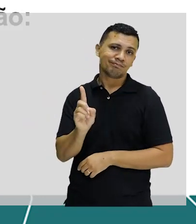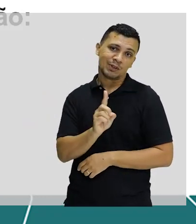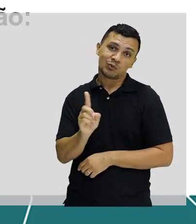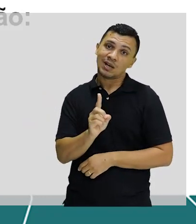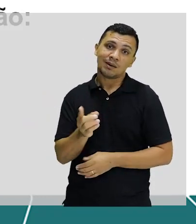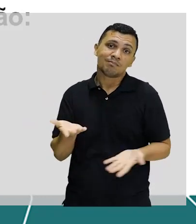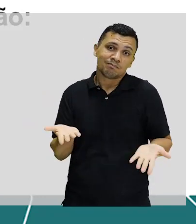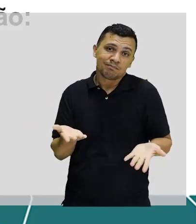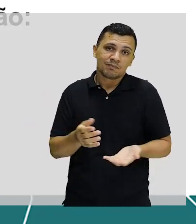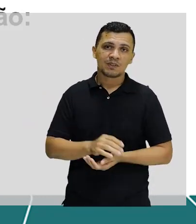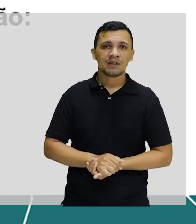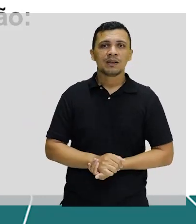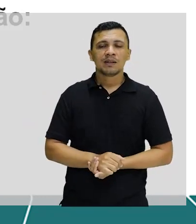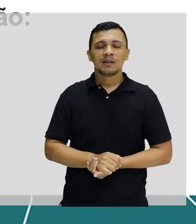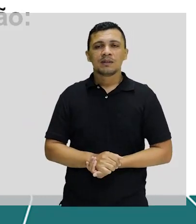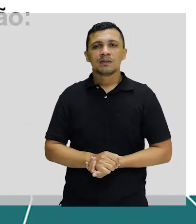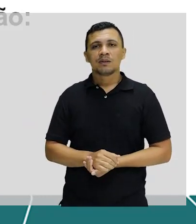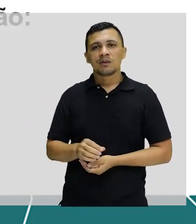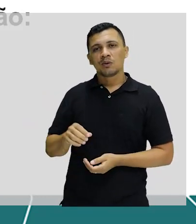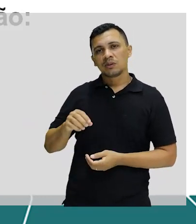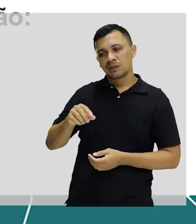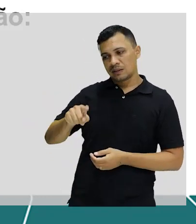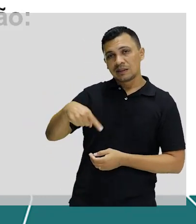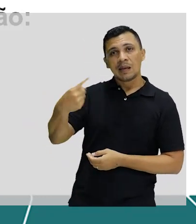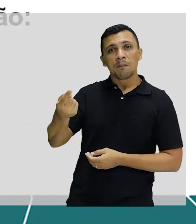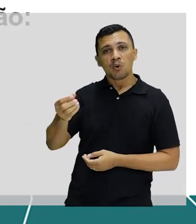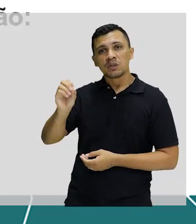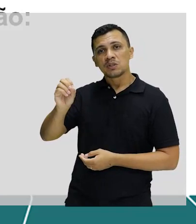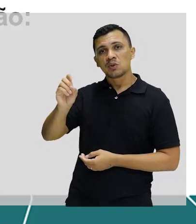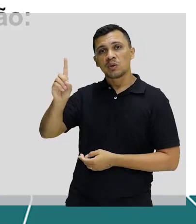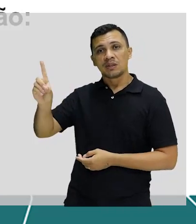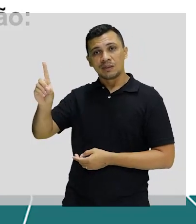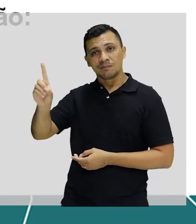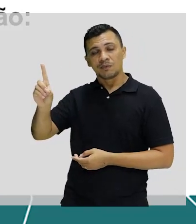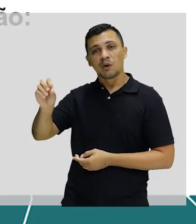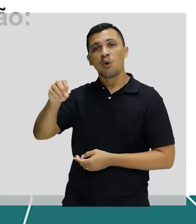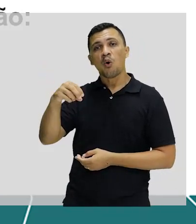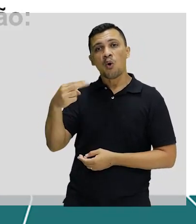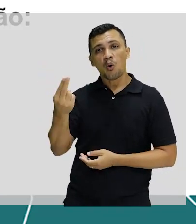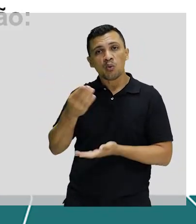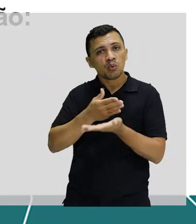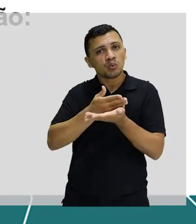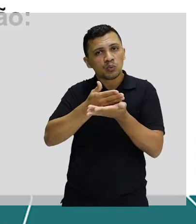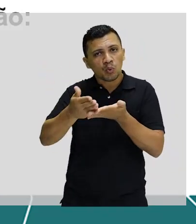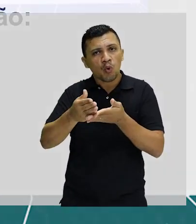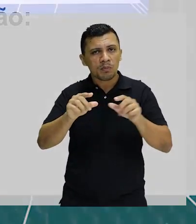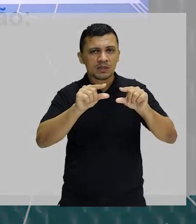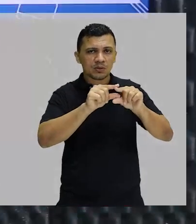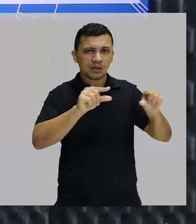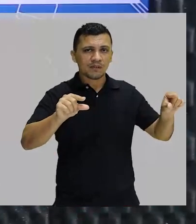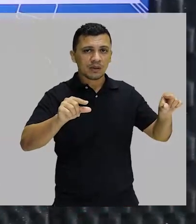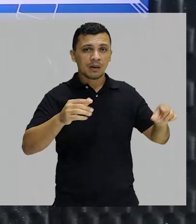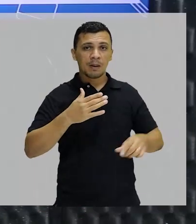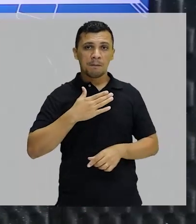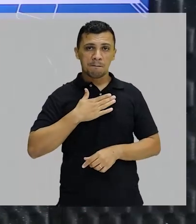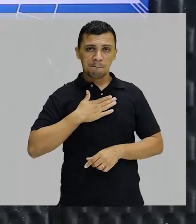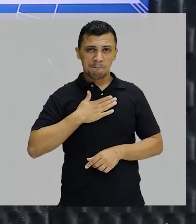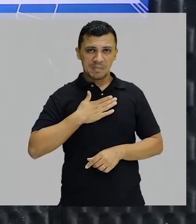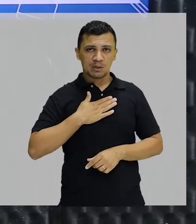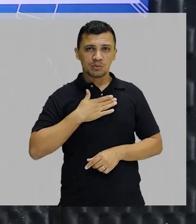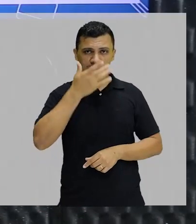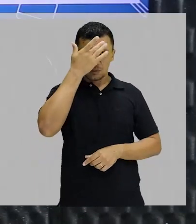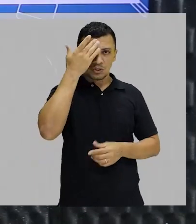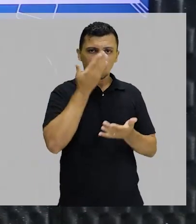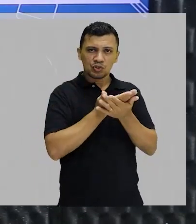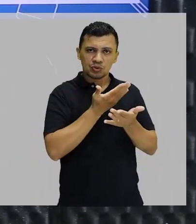facultativa. Depois do objeto direto ou indireto, no início da oração, os meus estudantes, eu educo. Dá